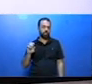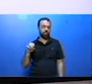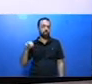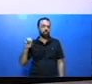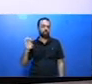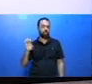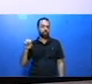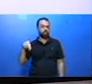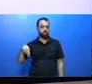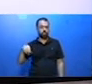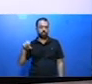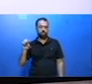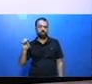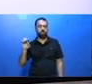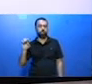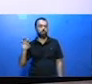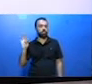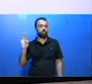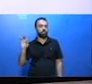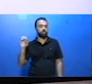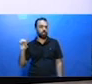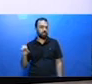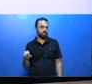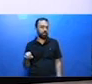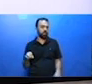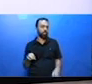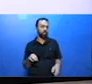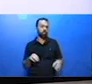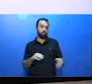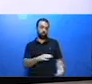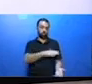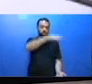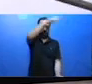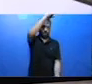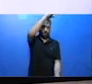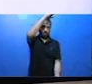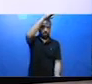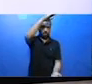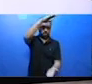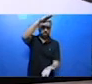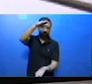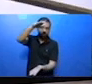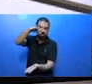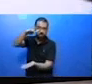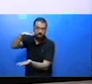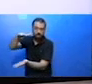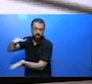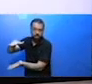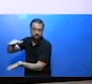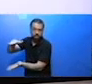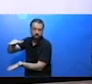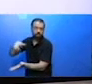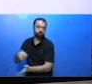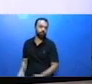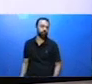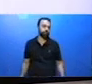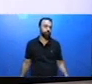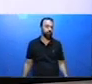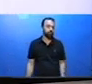e chego aqui quem é menor, de quem ainda não cresceu. Então, o que eu